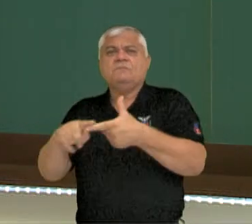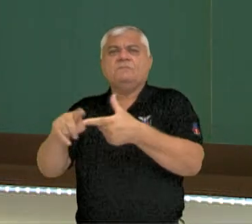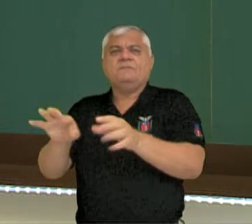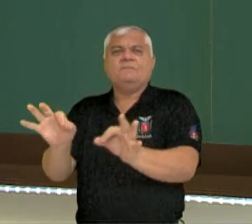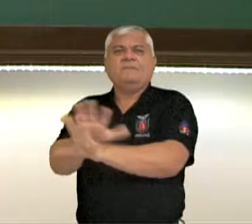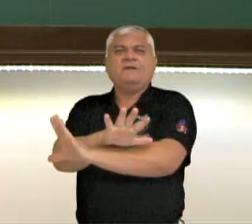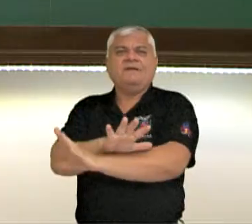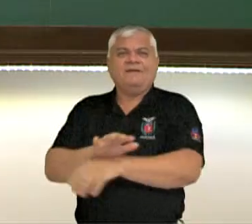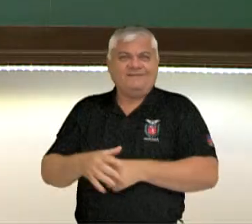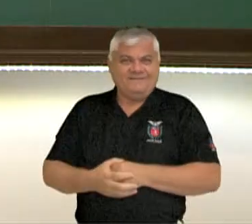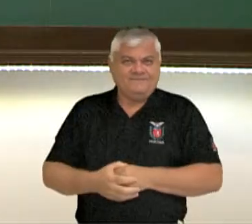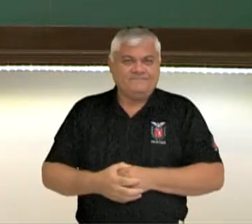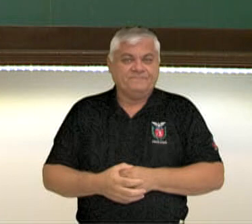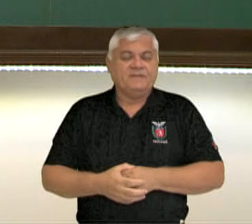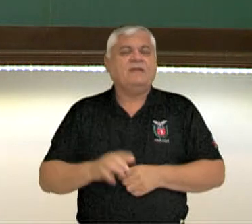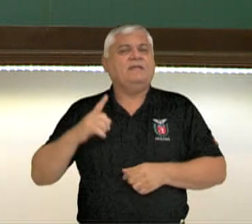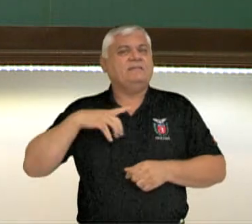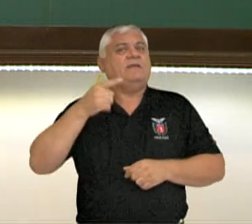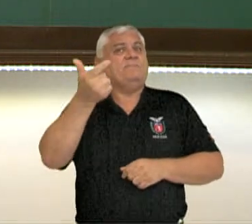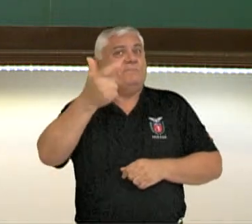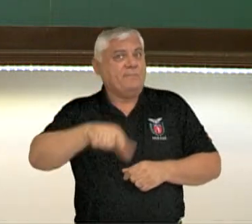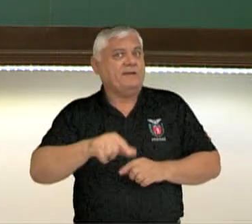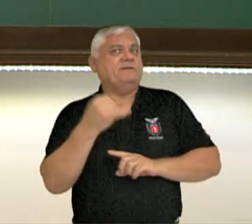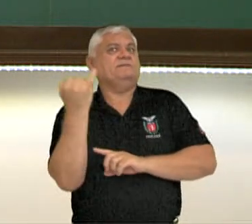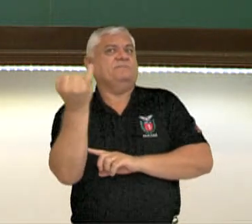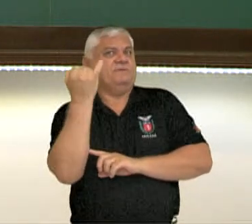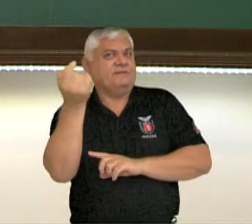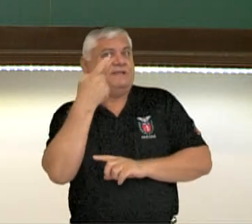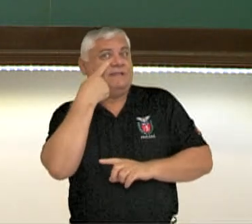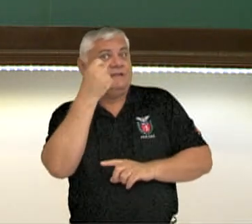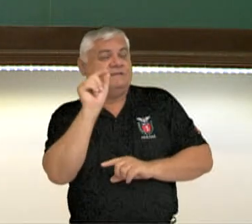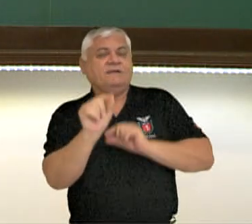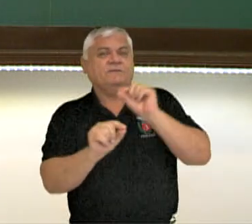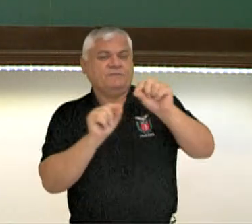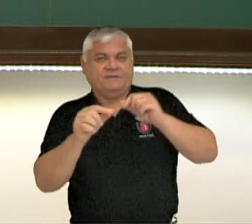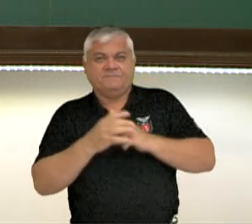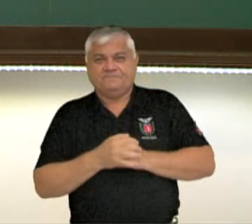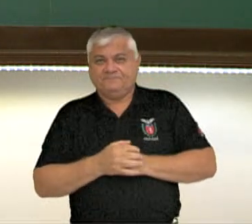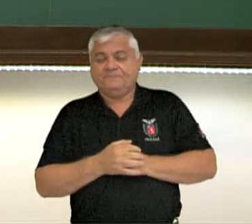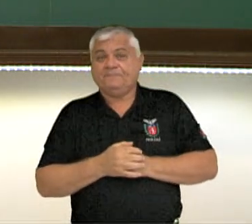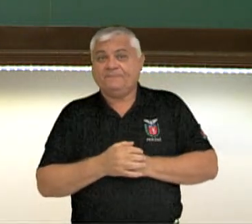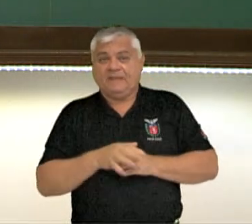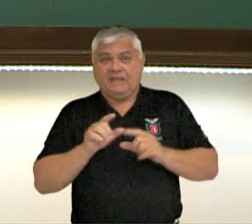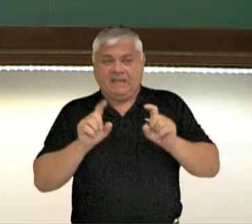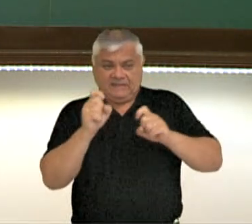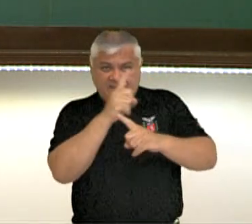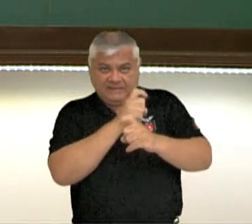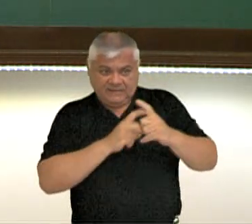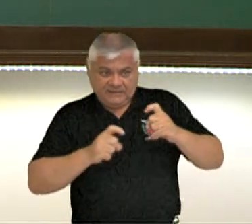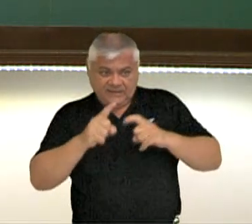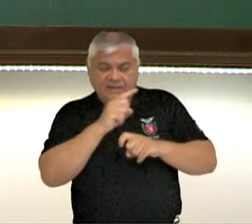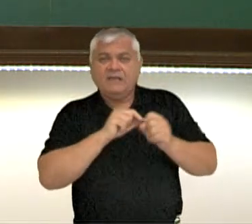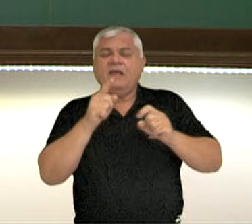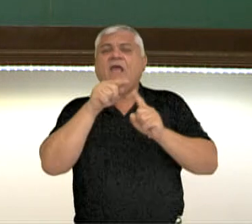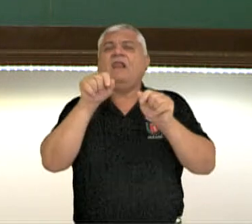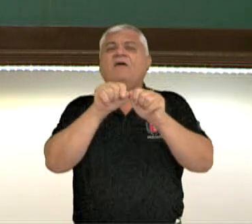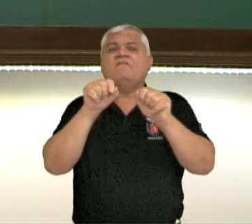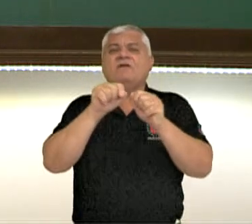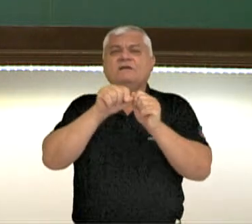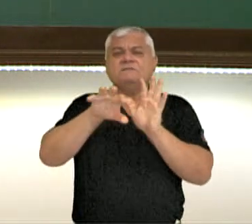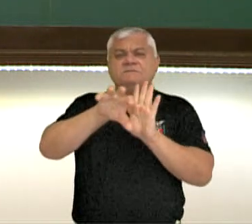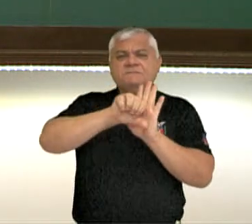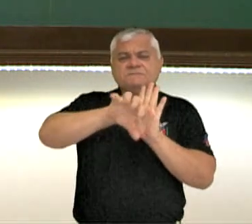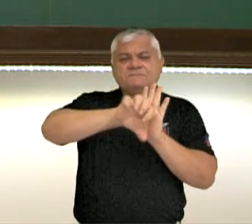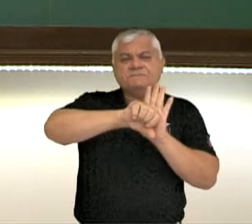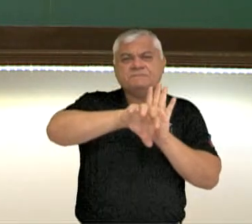inteligente. E tem mais uma coisa muito interessante dessas algas, é que como elas fazem a fotossíntese, elas absorvem